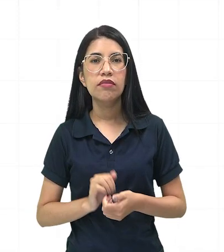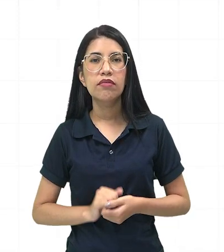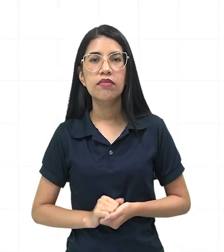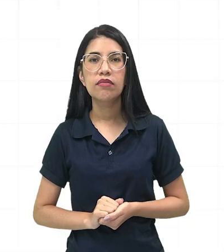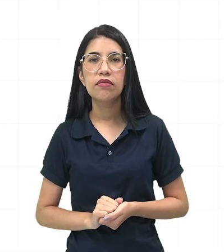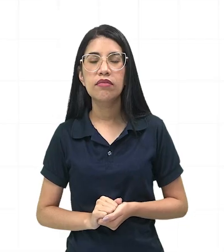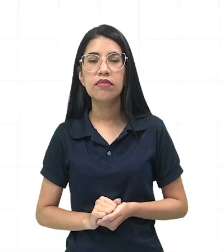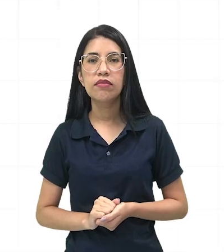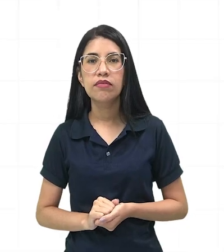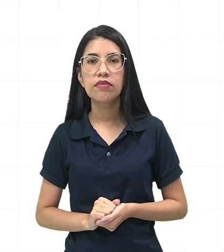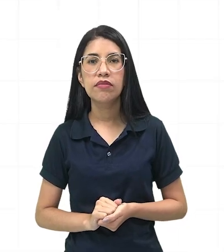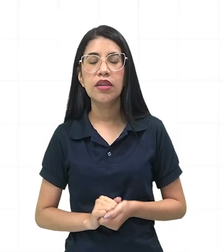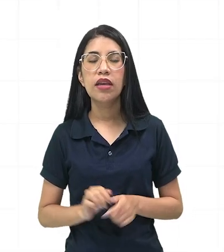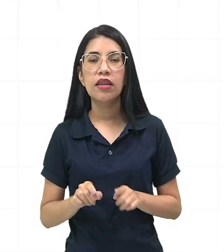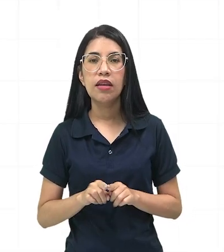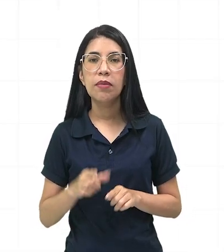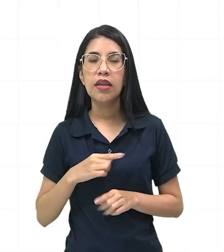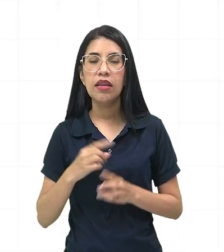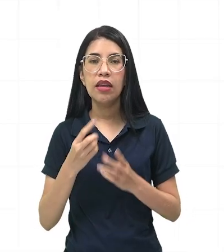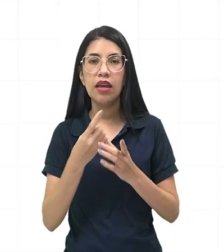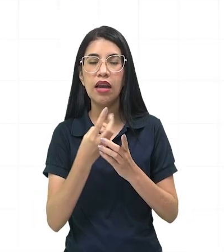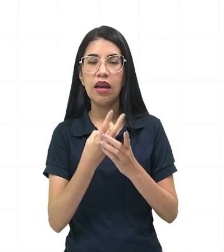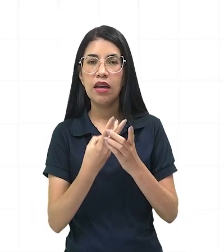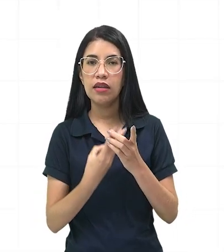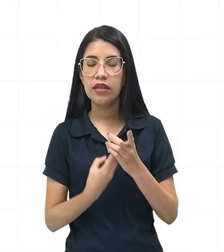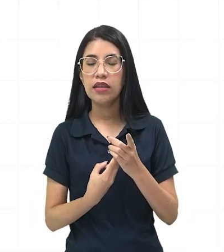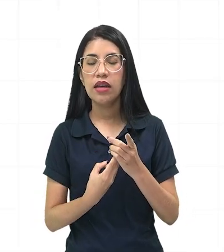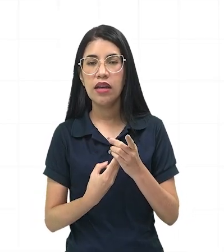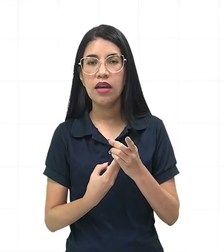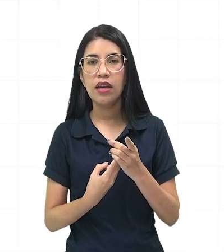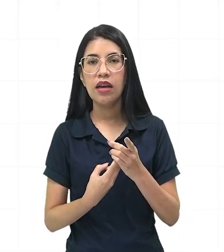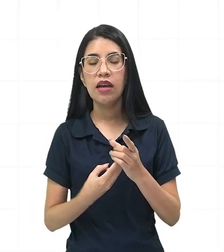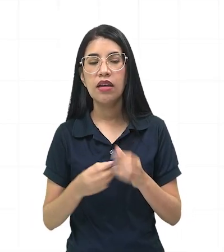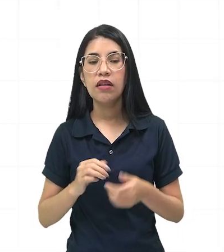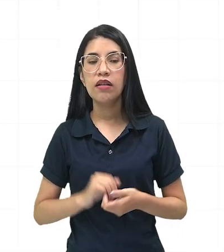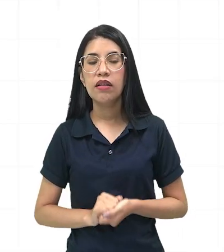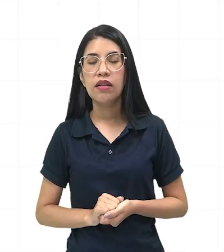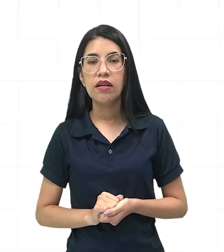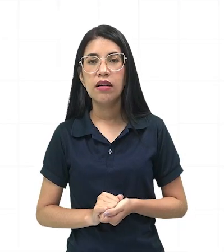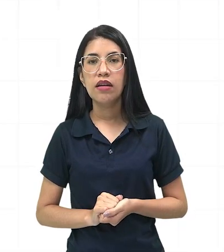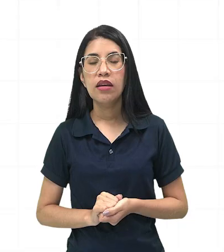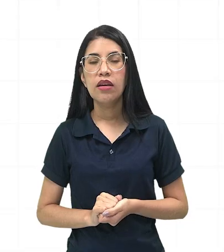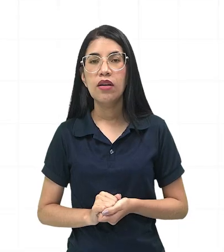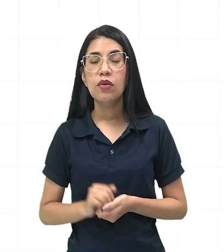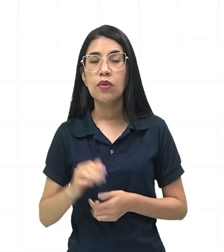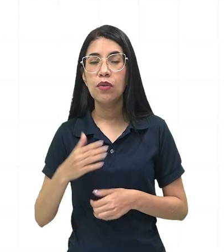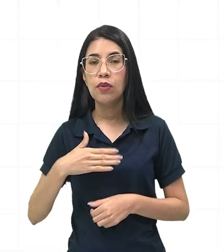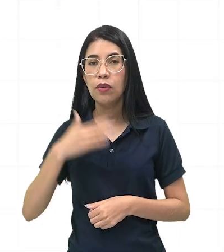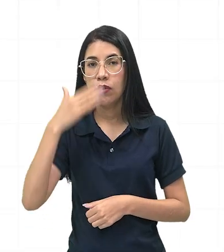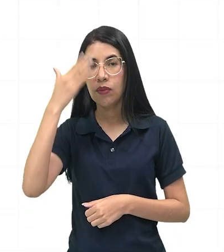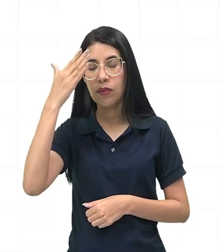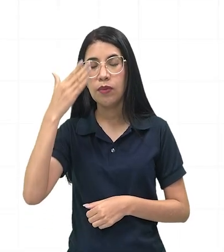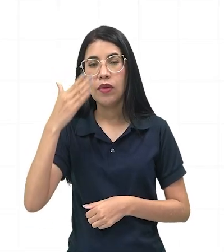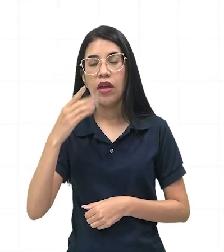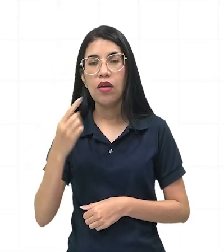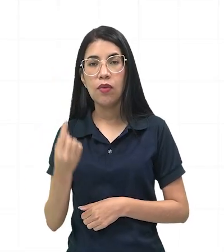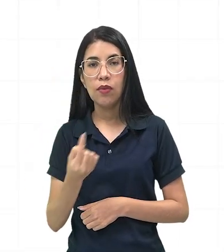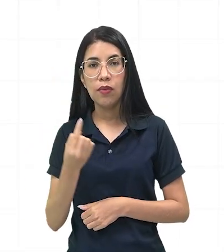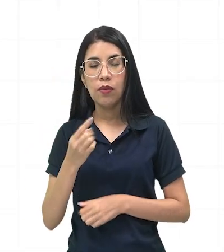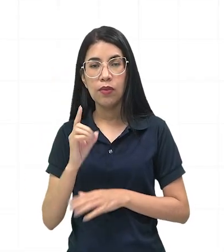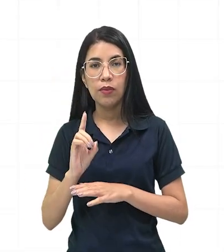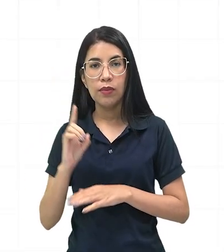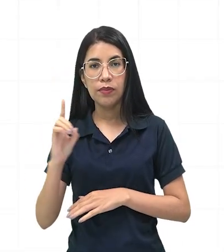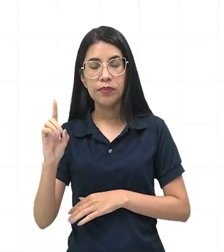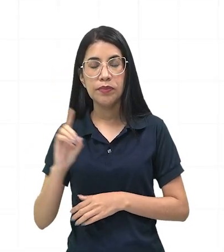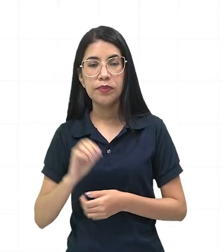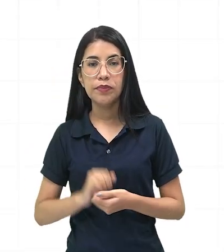que também tem a dimensão da trindade, o islamismo tem a dimensão da unicidade absoluta em Deus. Cada ser